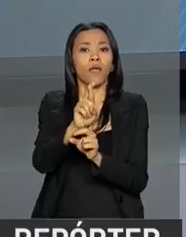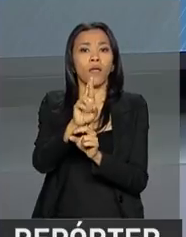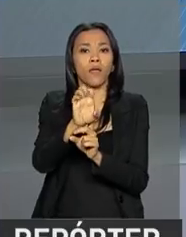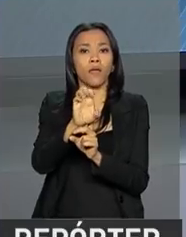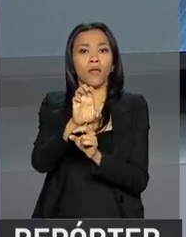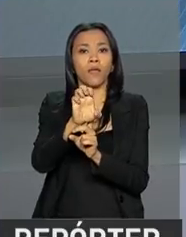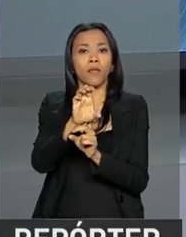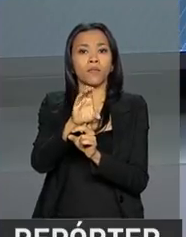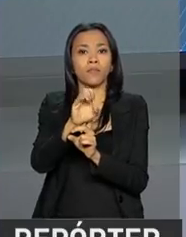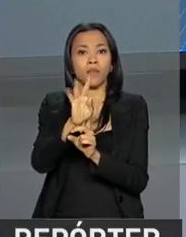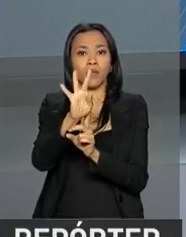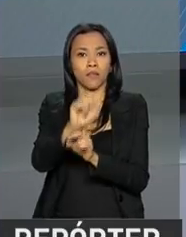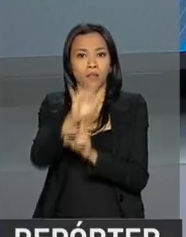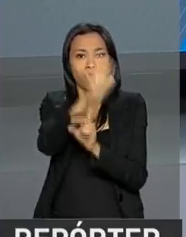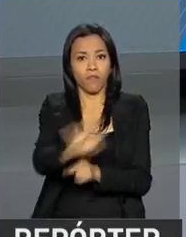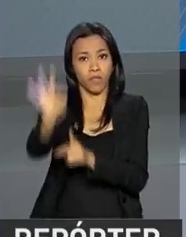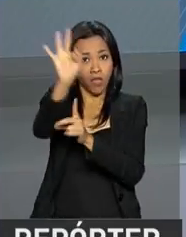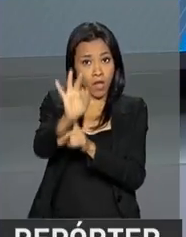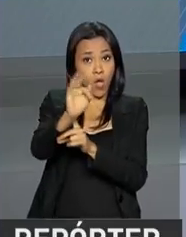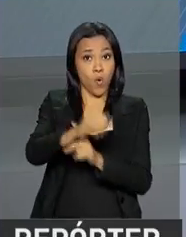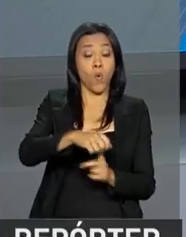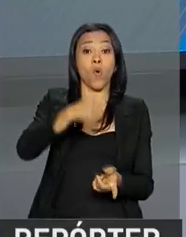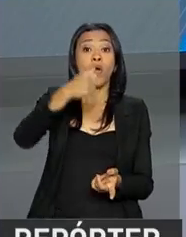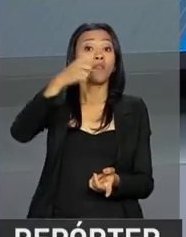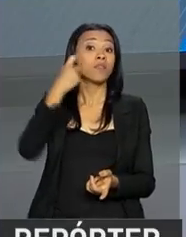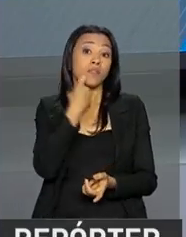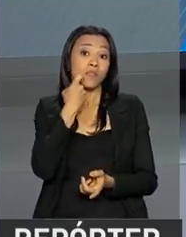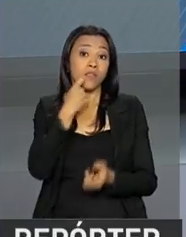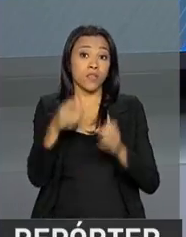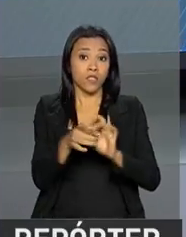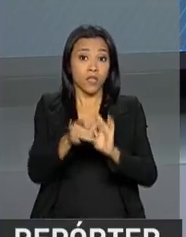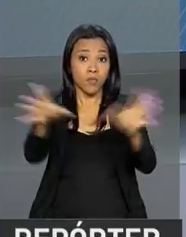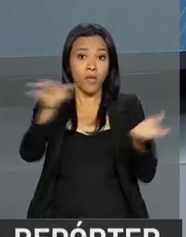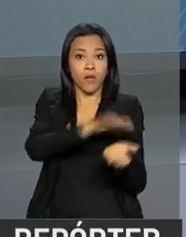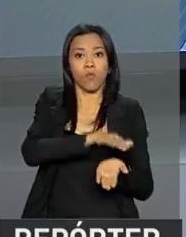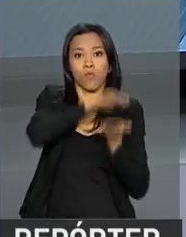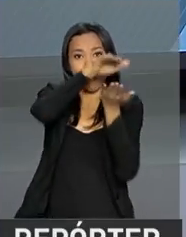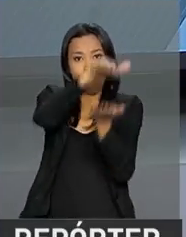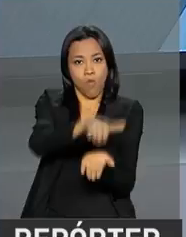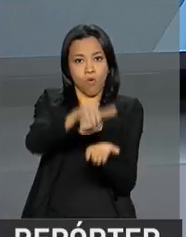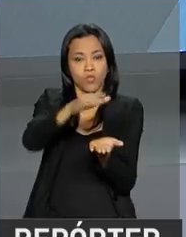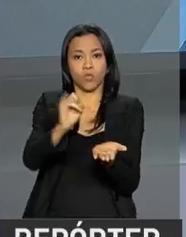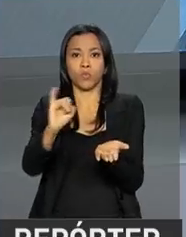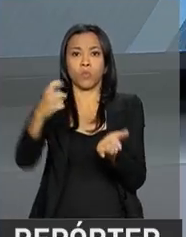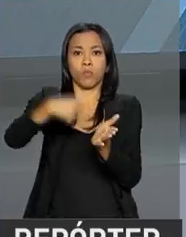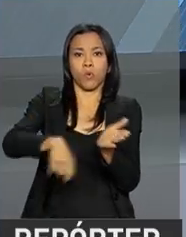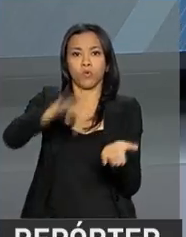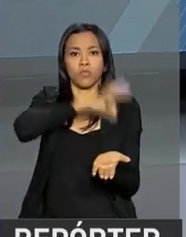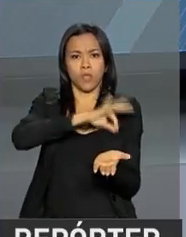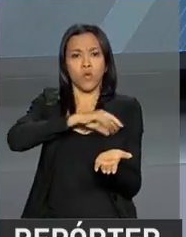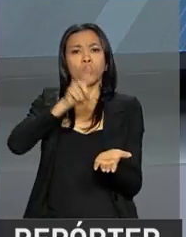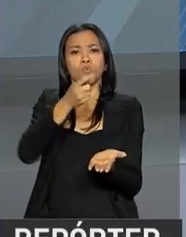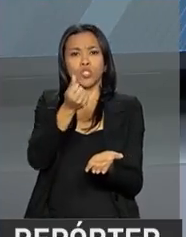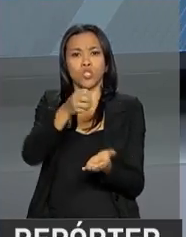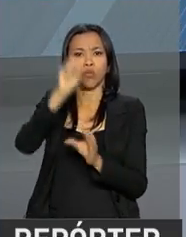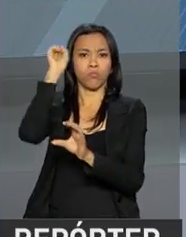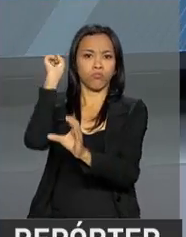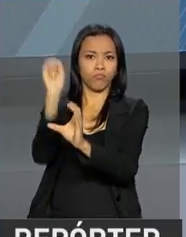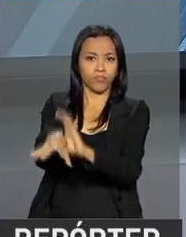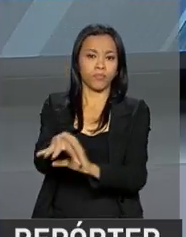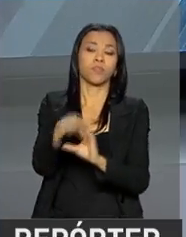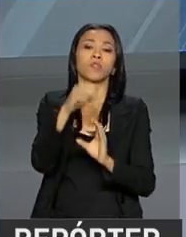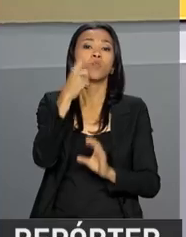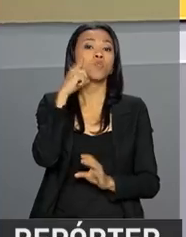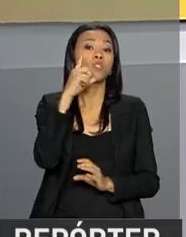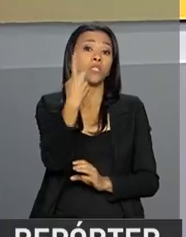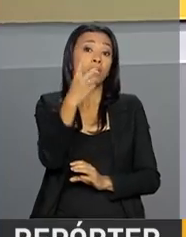sexta feira consulta ao quarto lote de restituição do imposto de renda o dinheiro será depositado no próximo dia 15